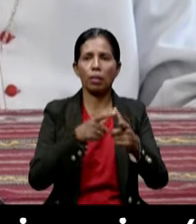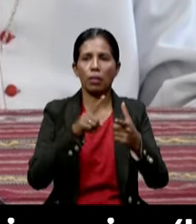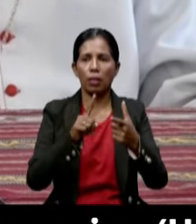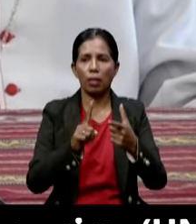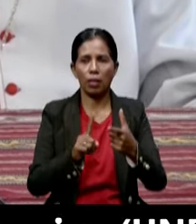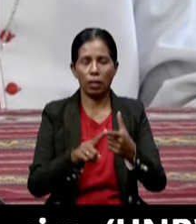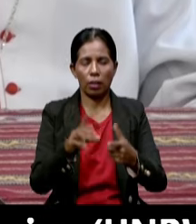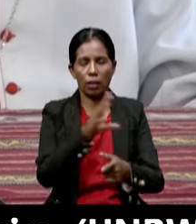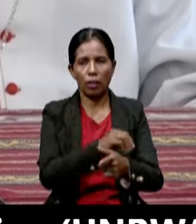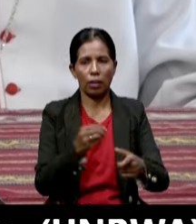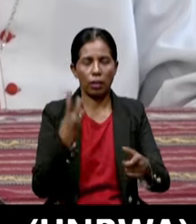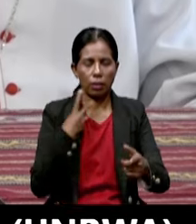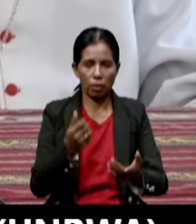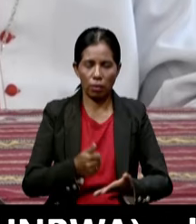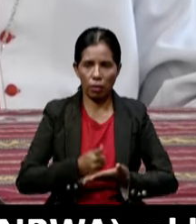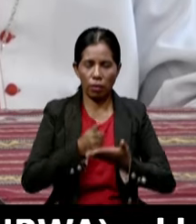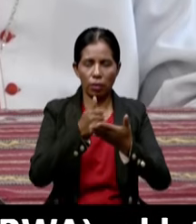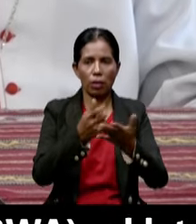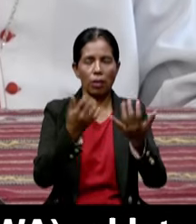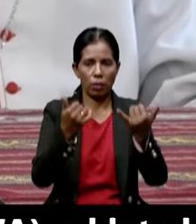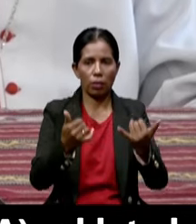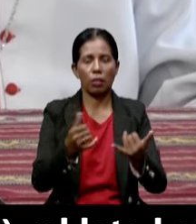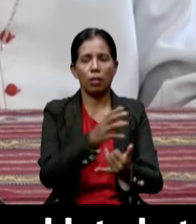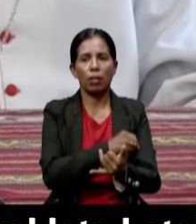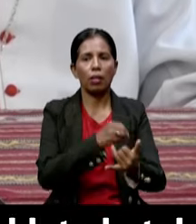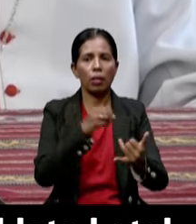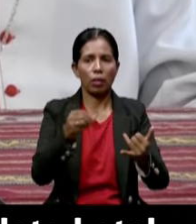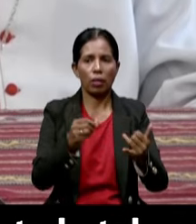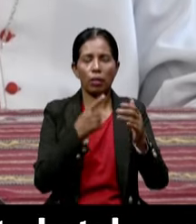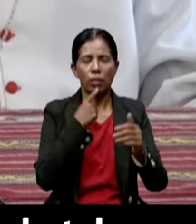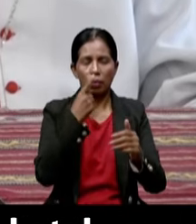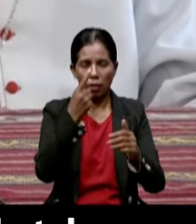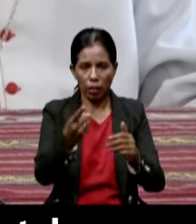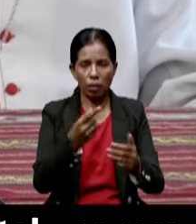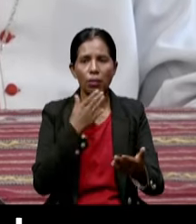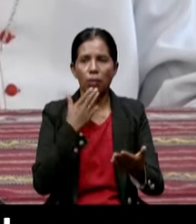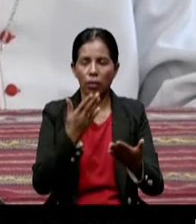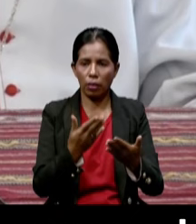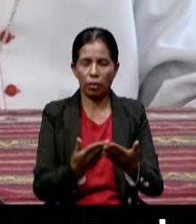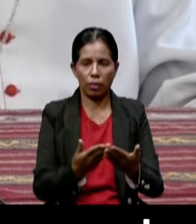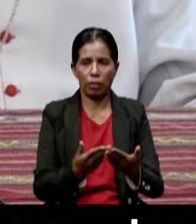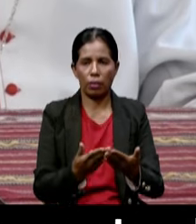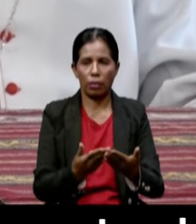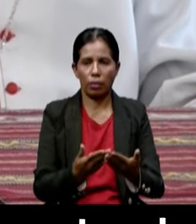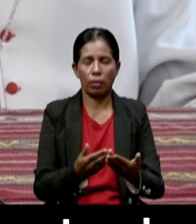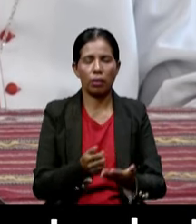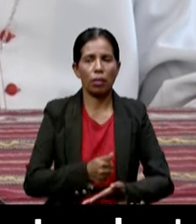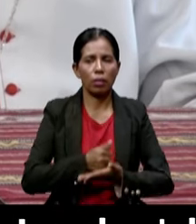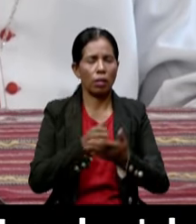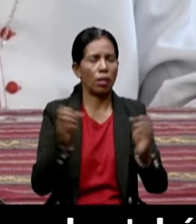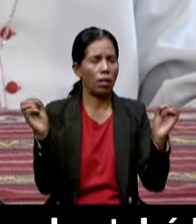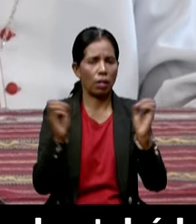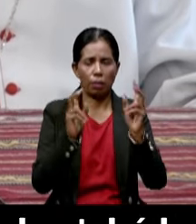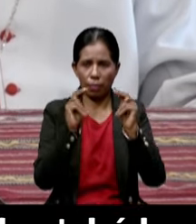é um mal entendido. Agora, Sua Eminência também vai esclarecer bem que isto é um mal entendido. Não